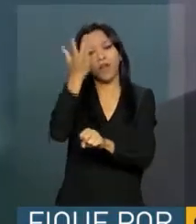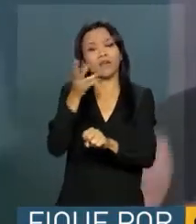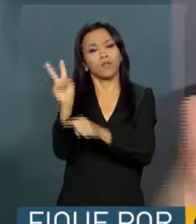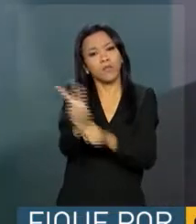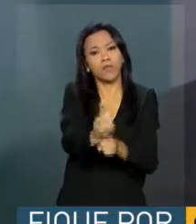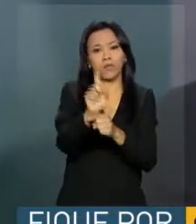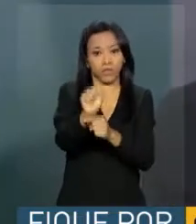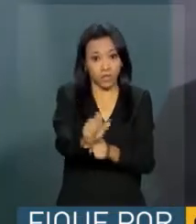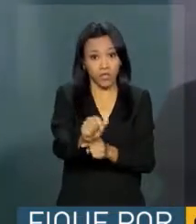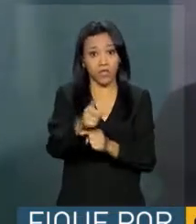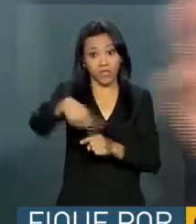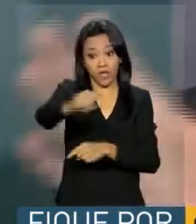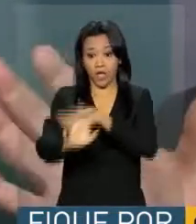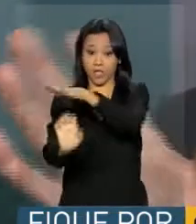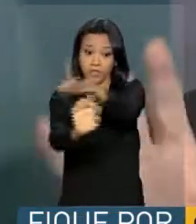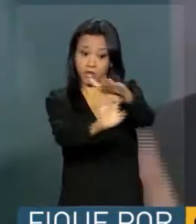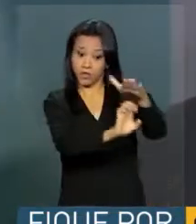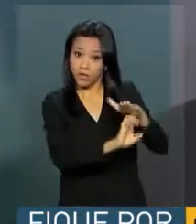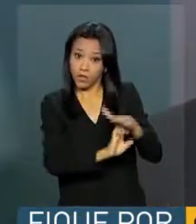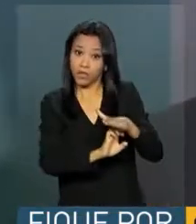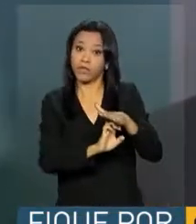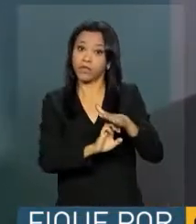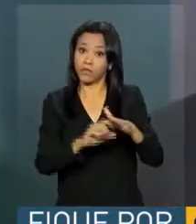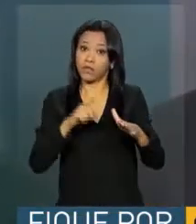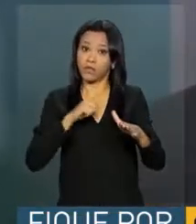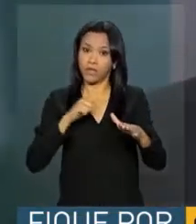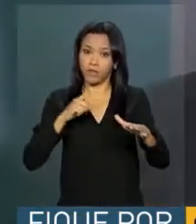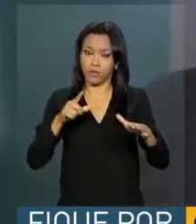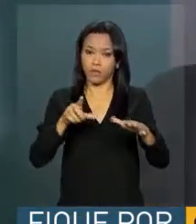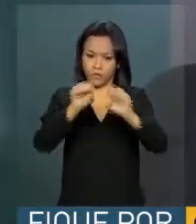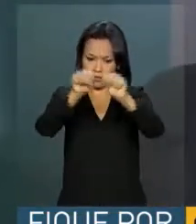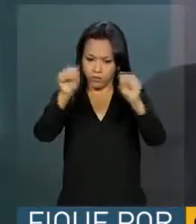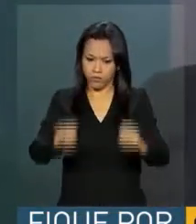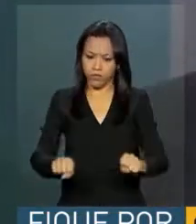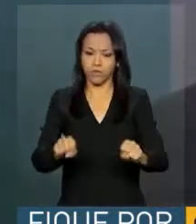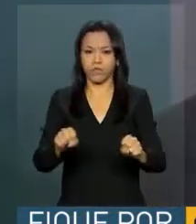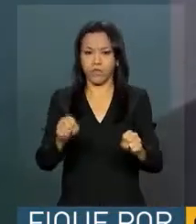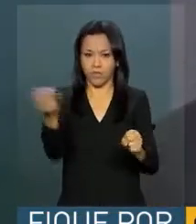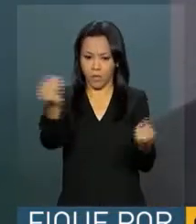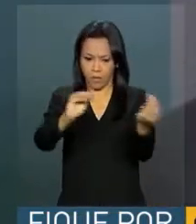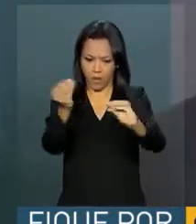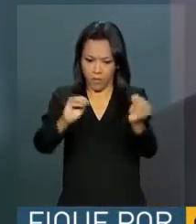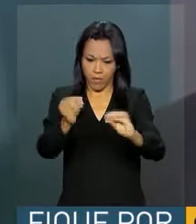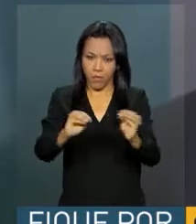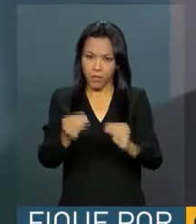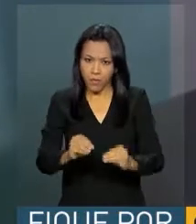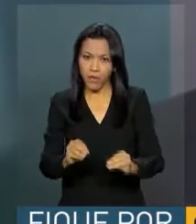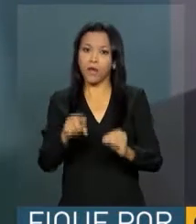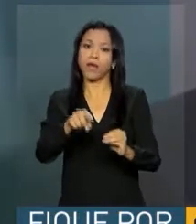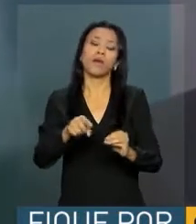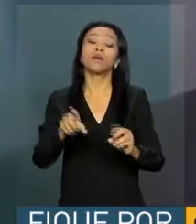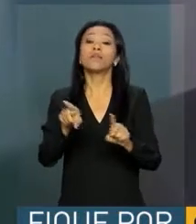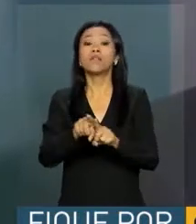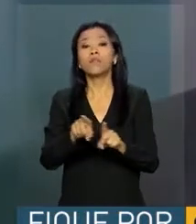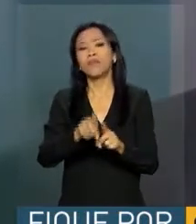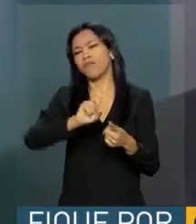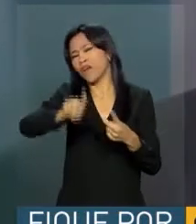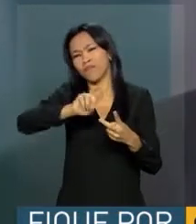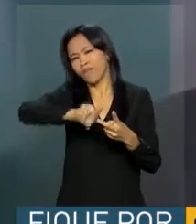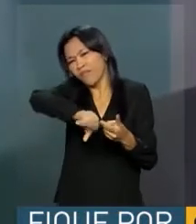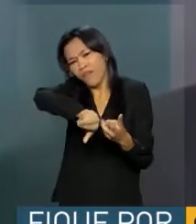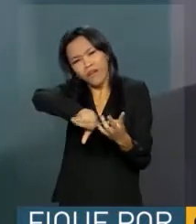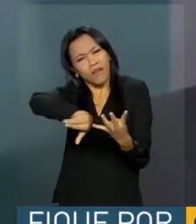das empresas com um registro central eletrônico e duplicata, dando mais garantia, caindo o custo do crédito e etc,